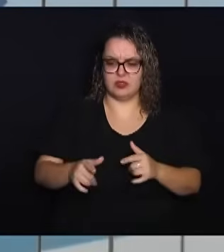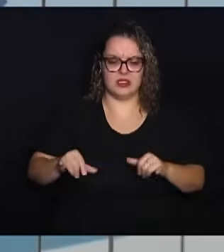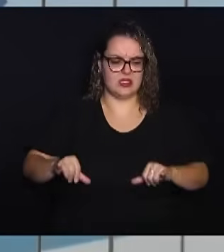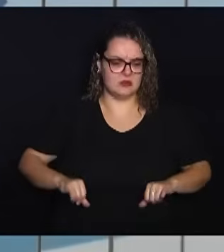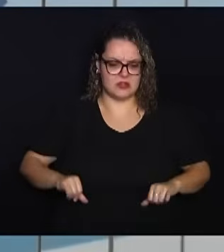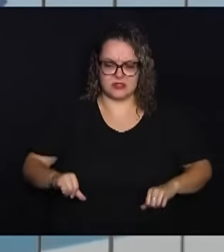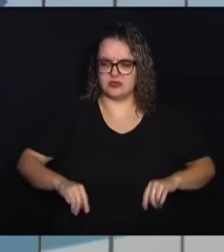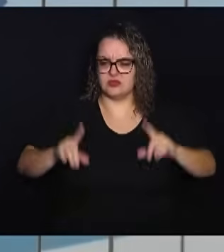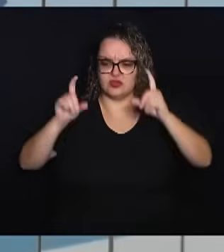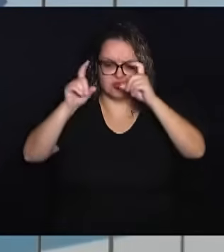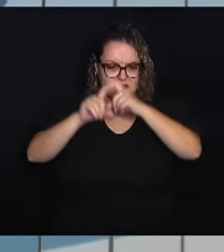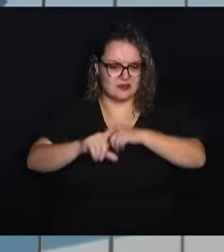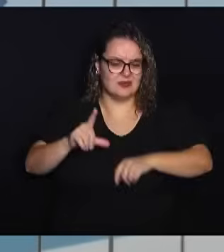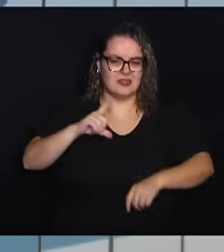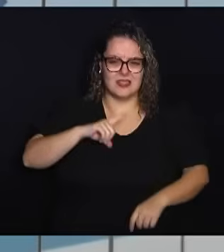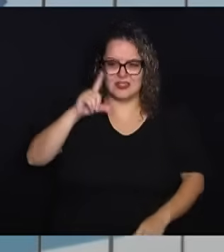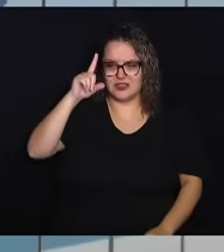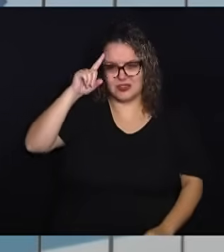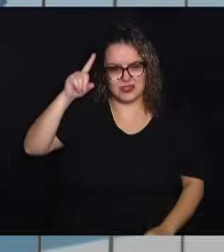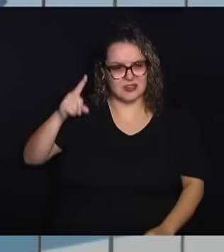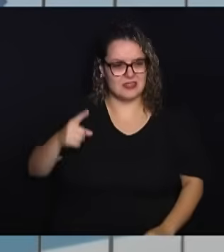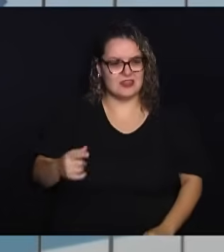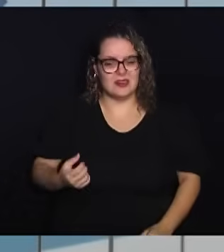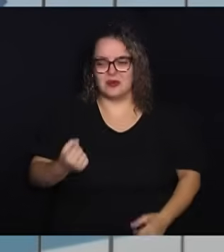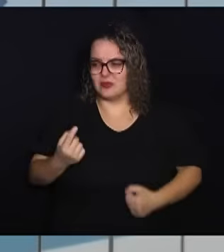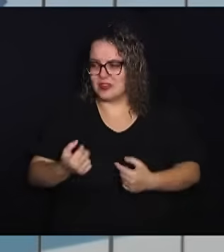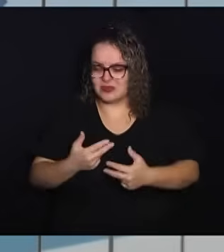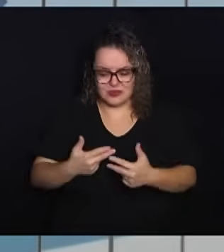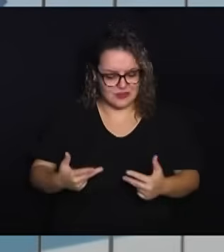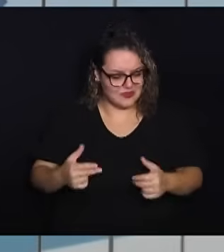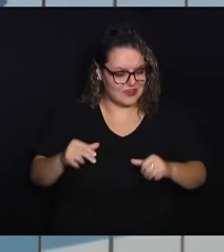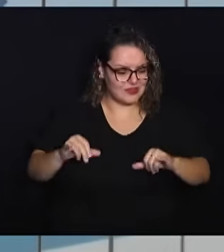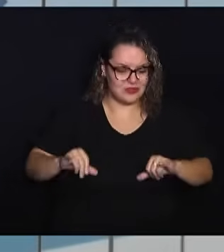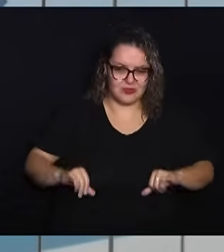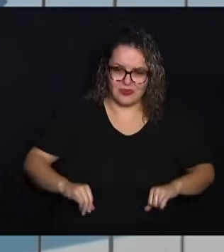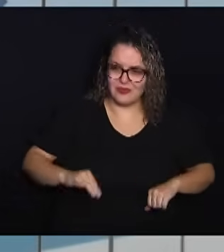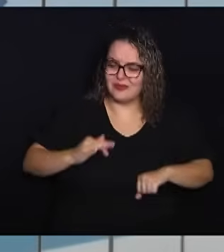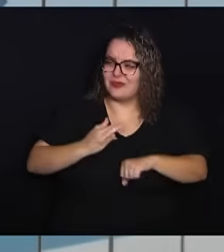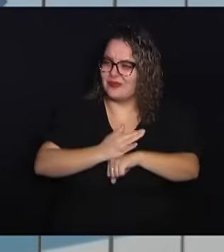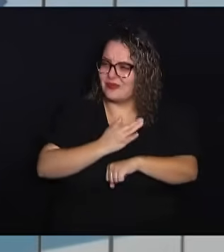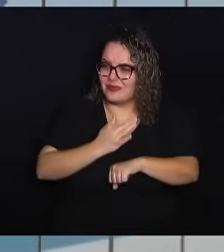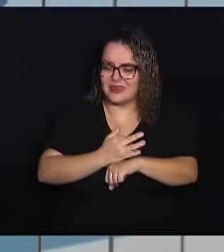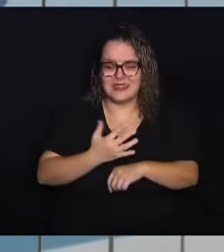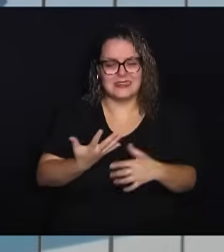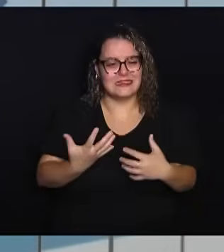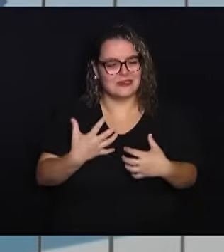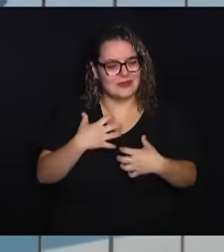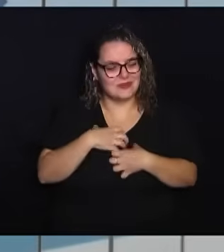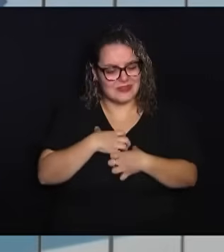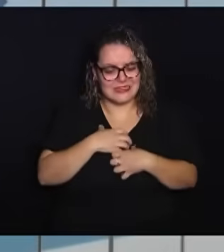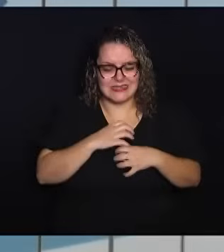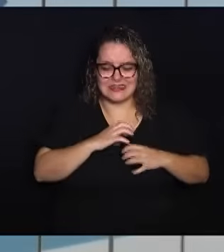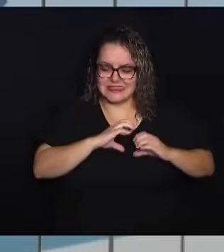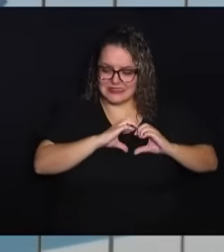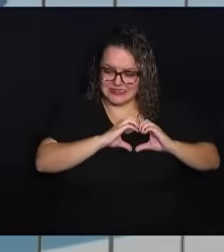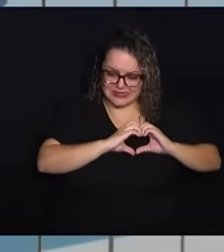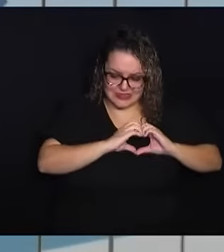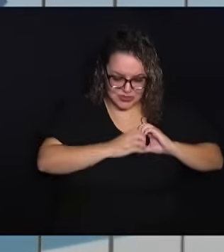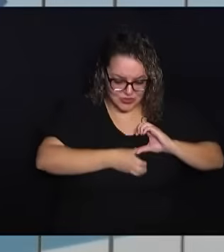que vai doer muito alguma situação que você está passando. Através desse